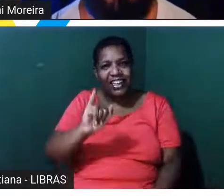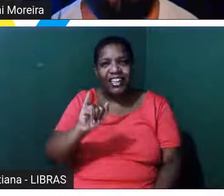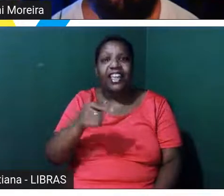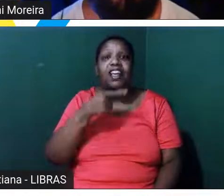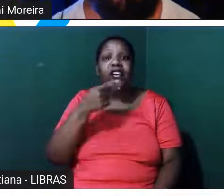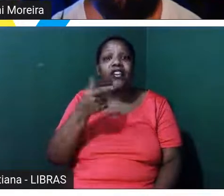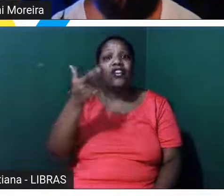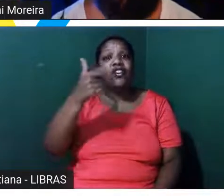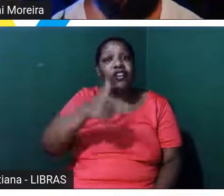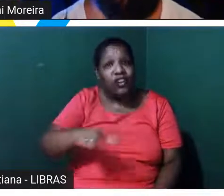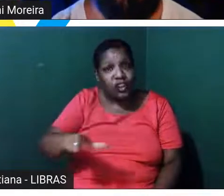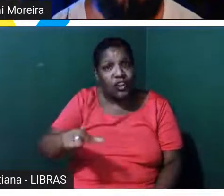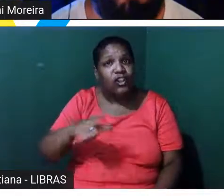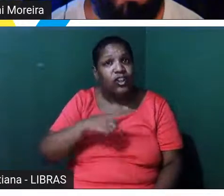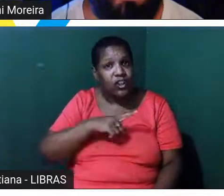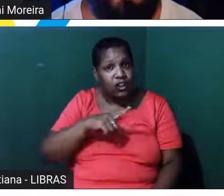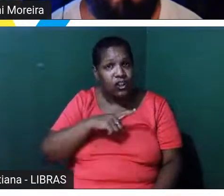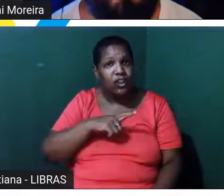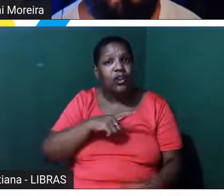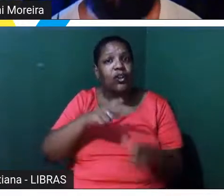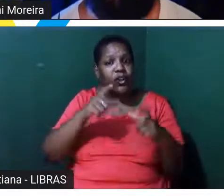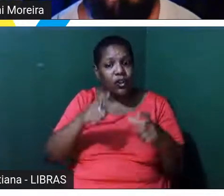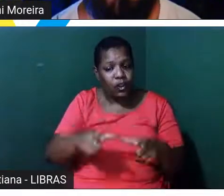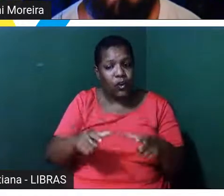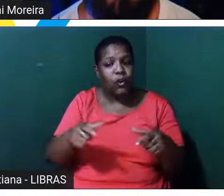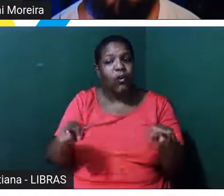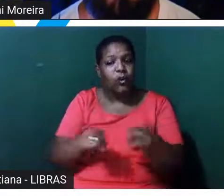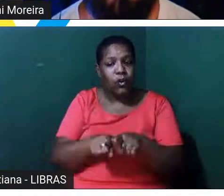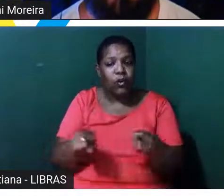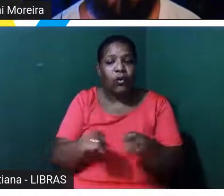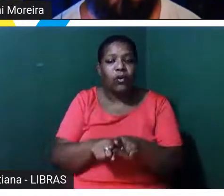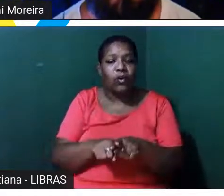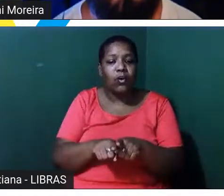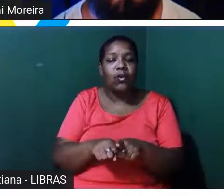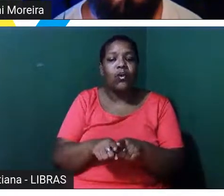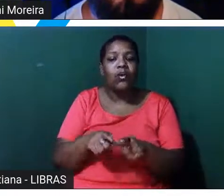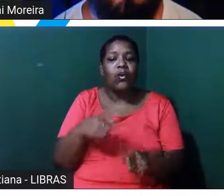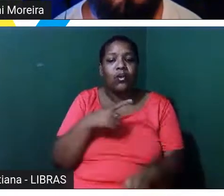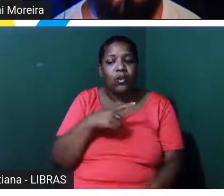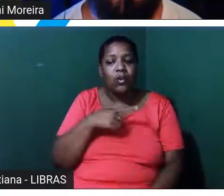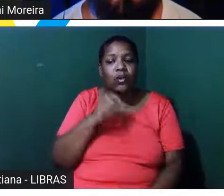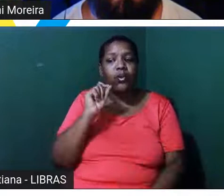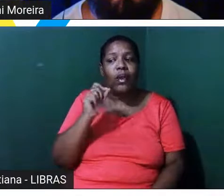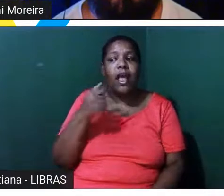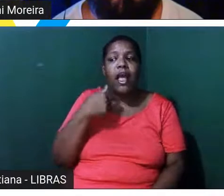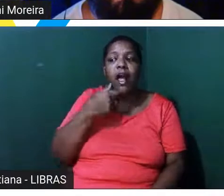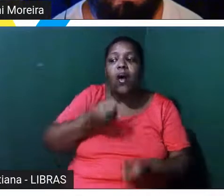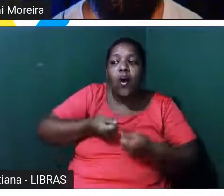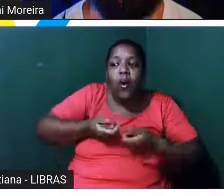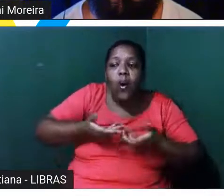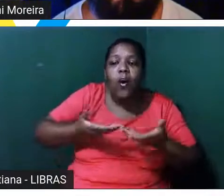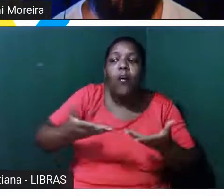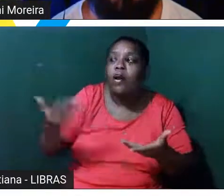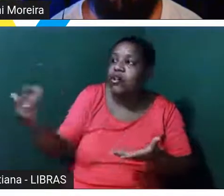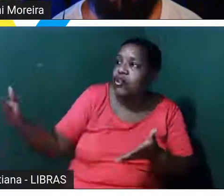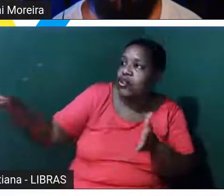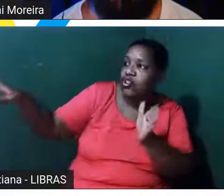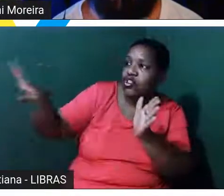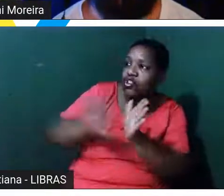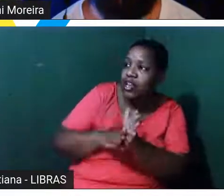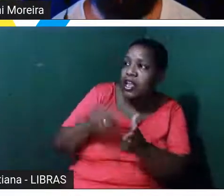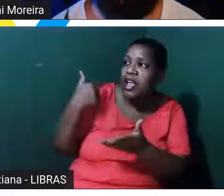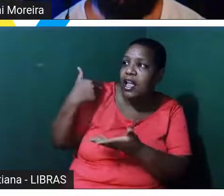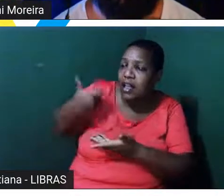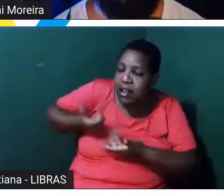suas palavras eu vendo isso o futebol clube batismo período de quem Compartilha o conhecimento para chegar